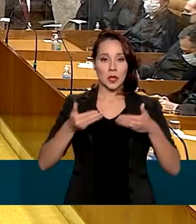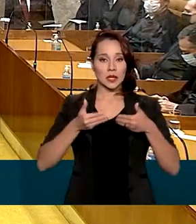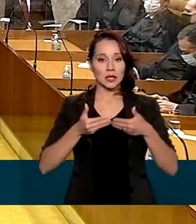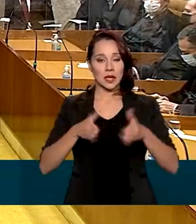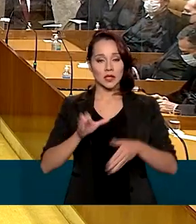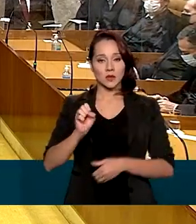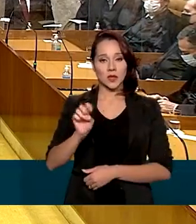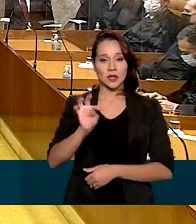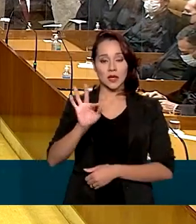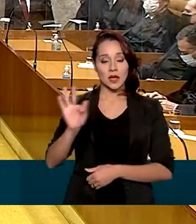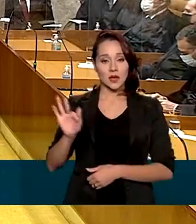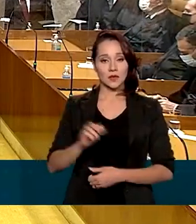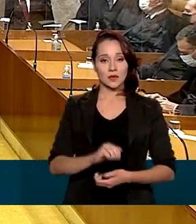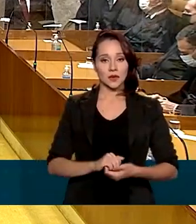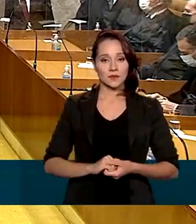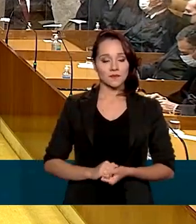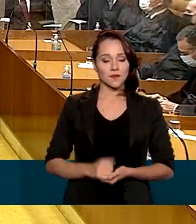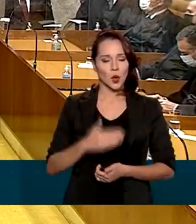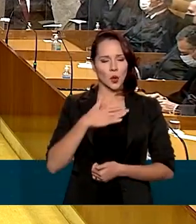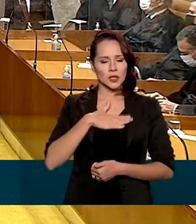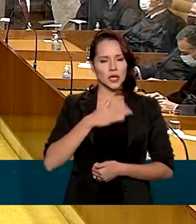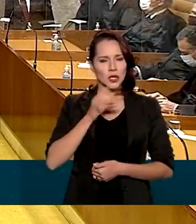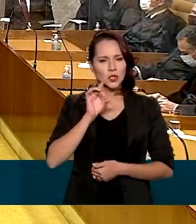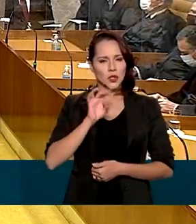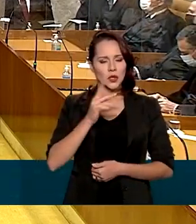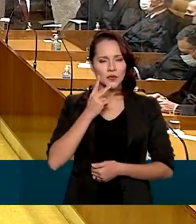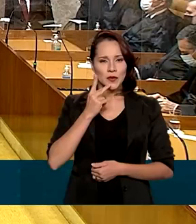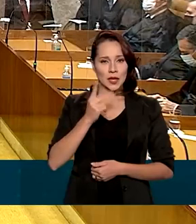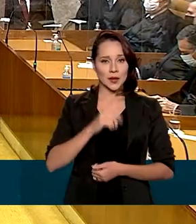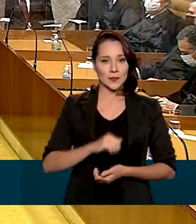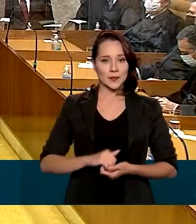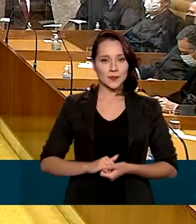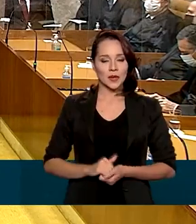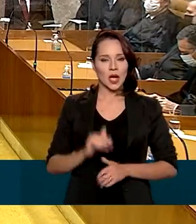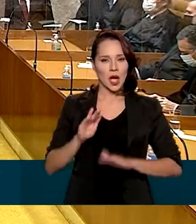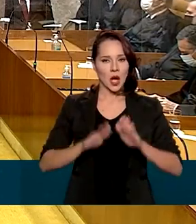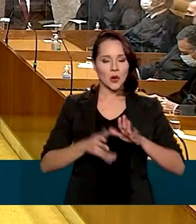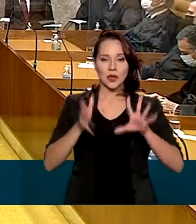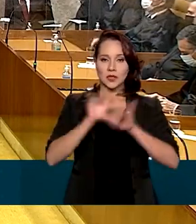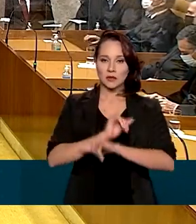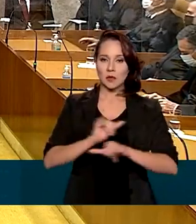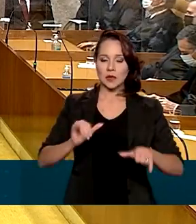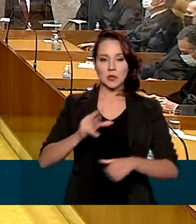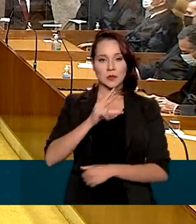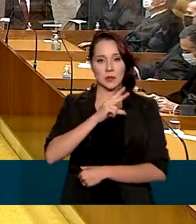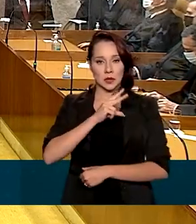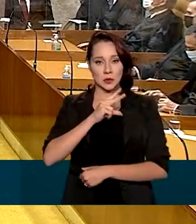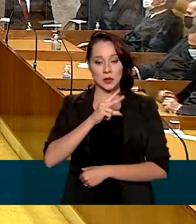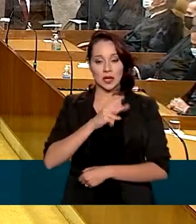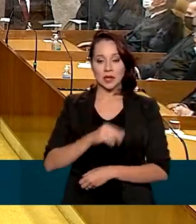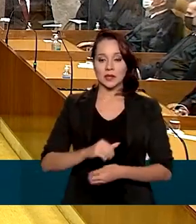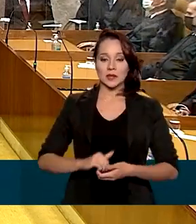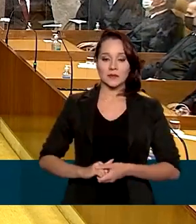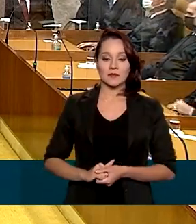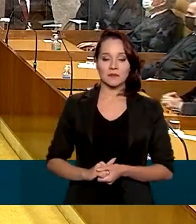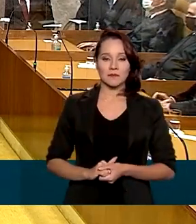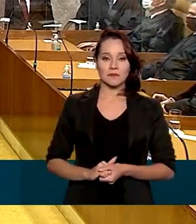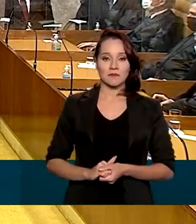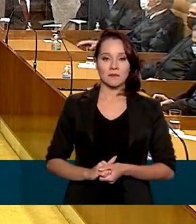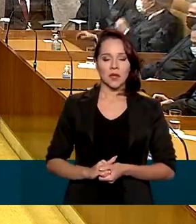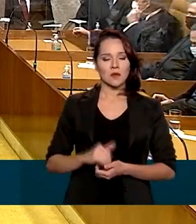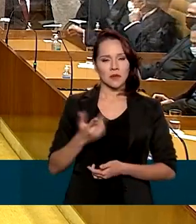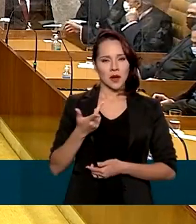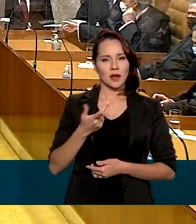Supremo Tribunal Federal, gostaria apenas de destacar alguns dados pessoais e profissionais